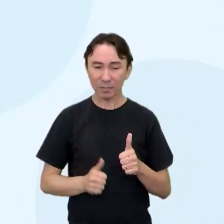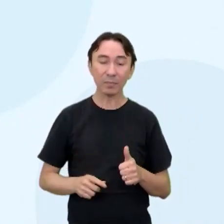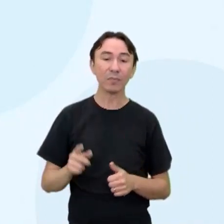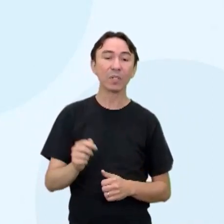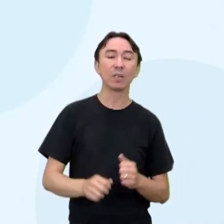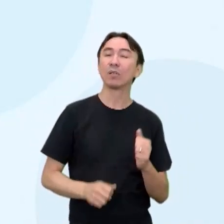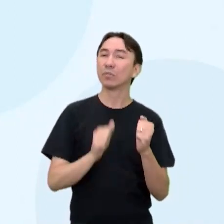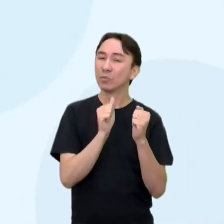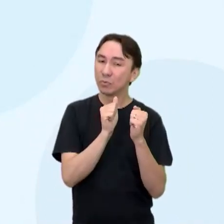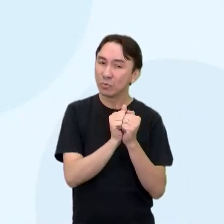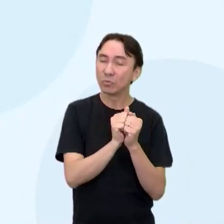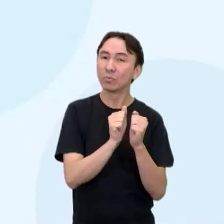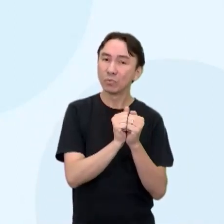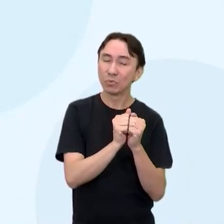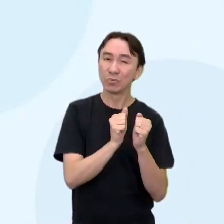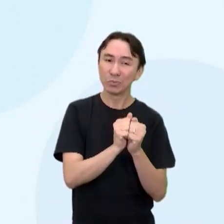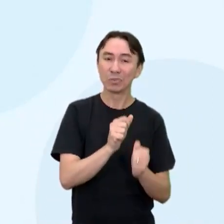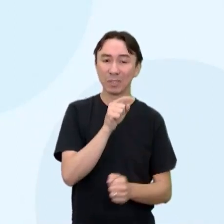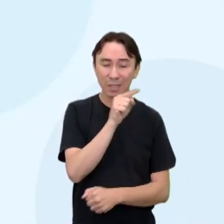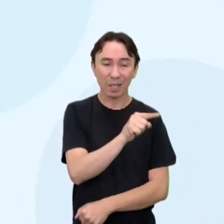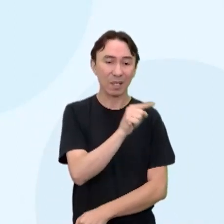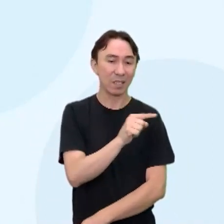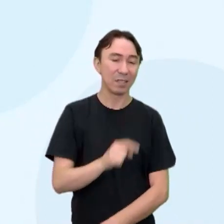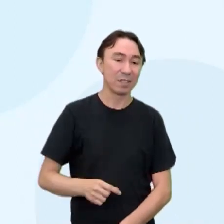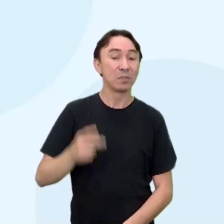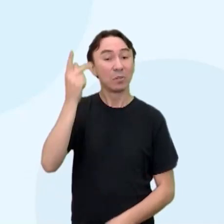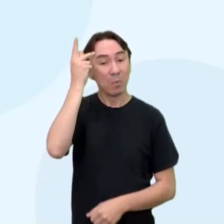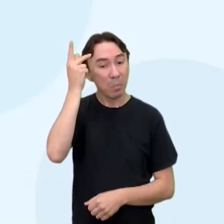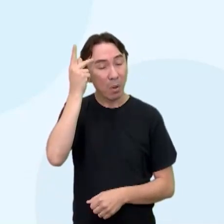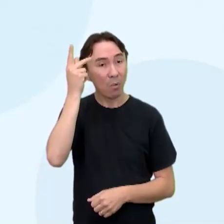São Paulo, constitui o foco para centros